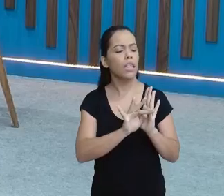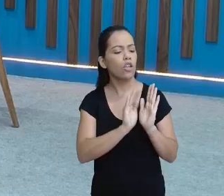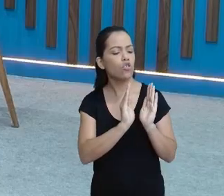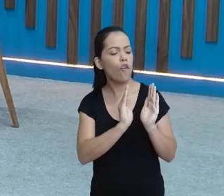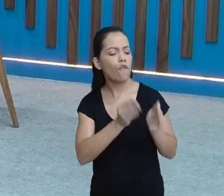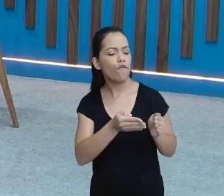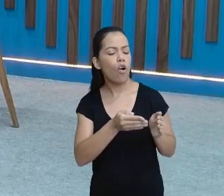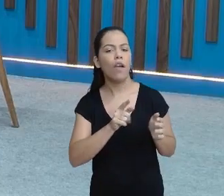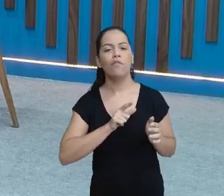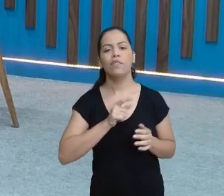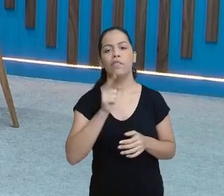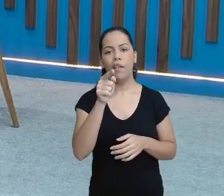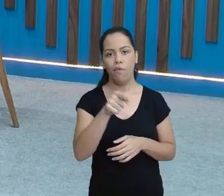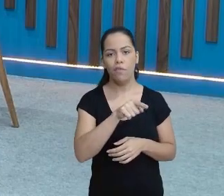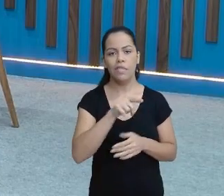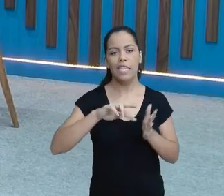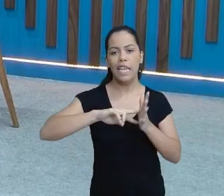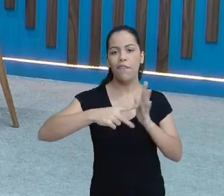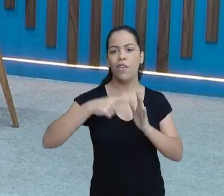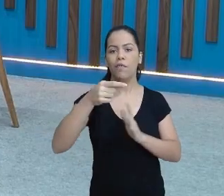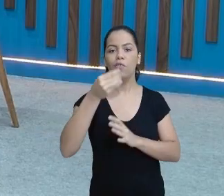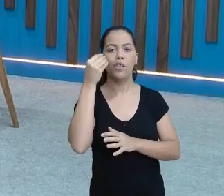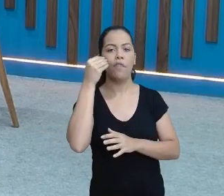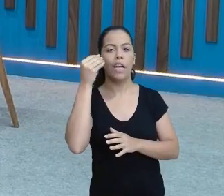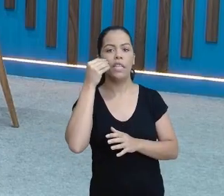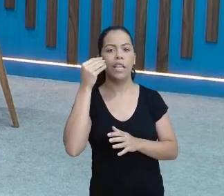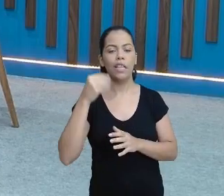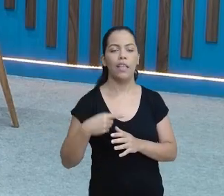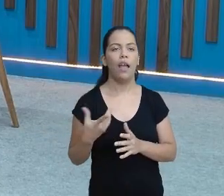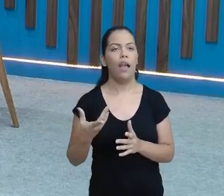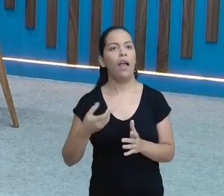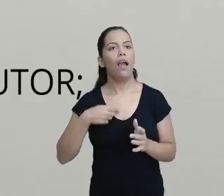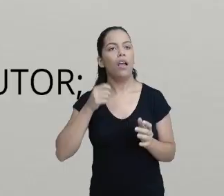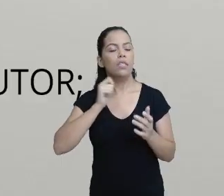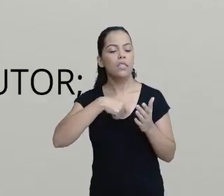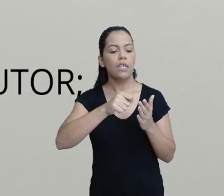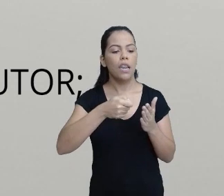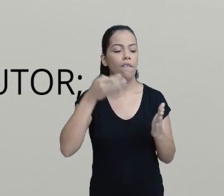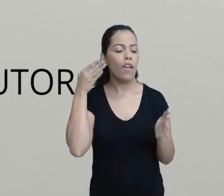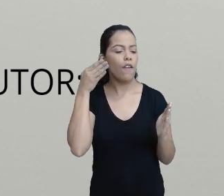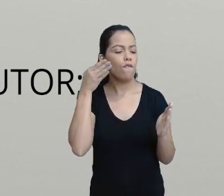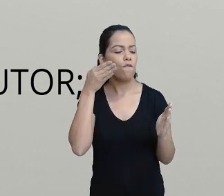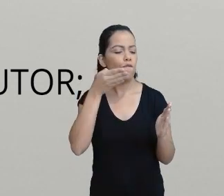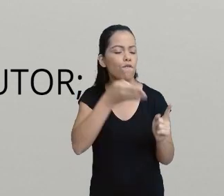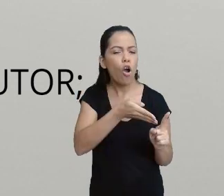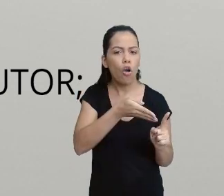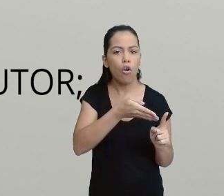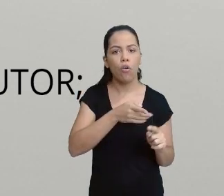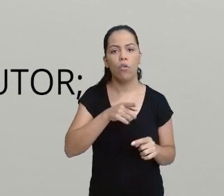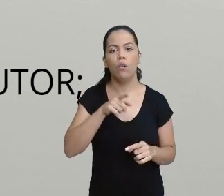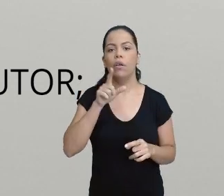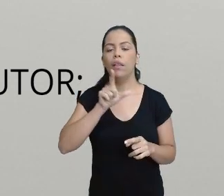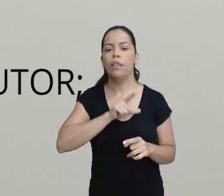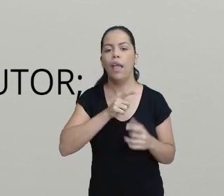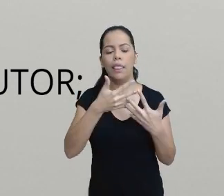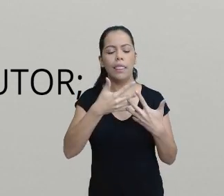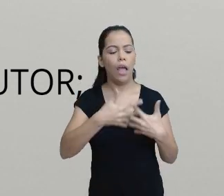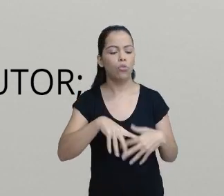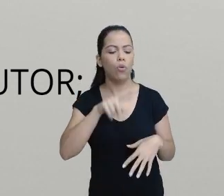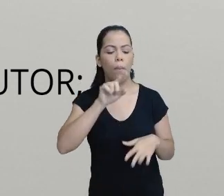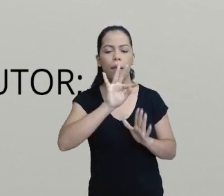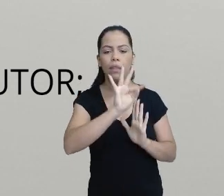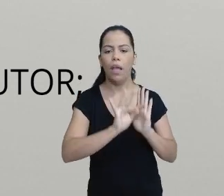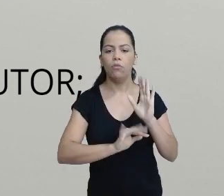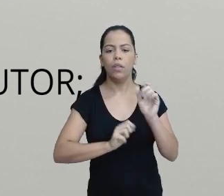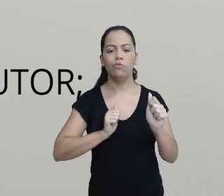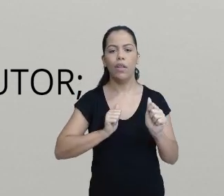ser o mais direto possível, certo? De natureza argumentativa.